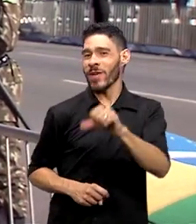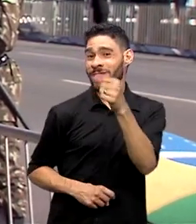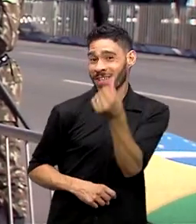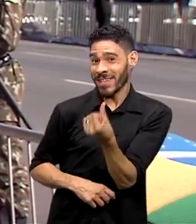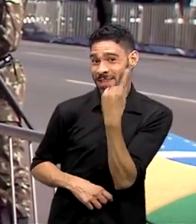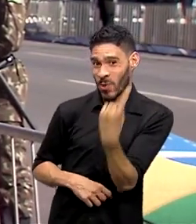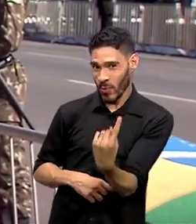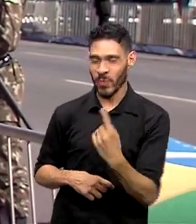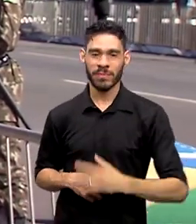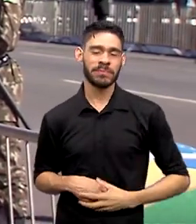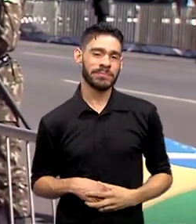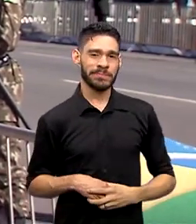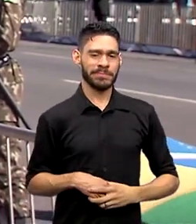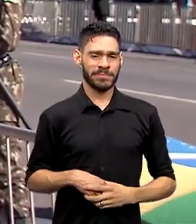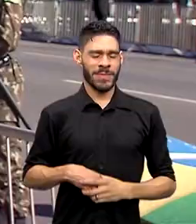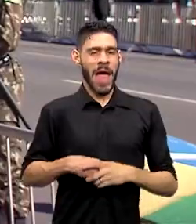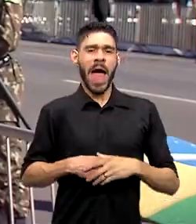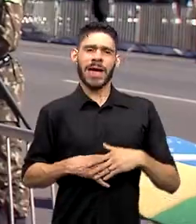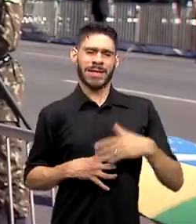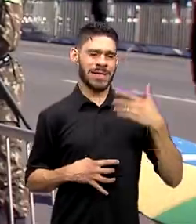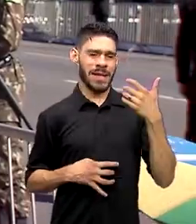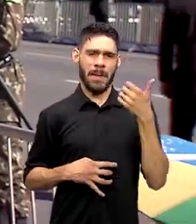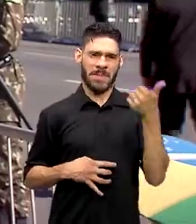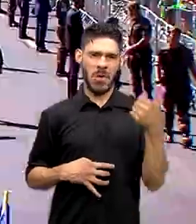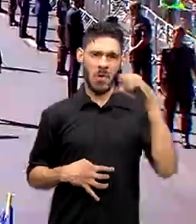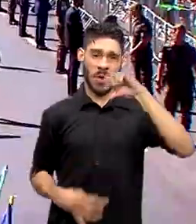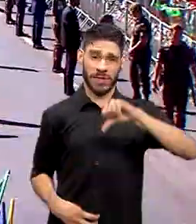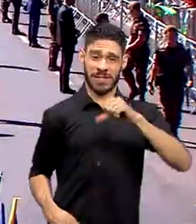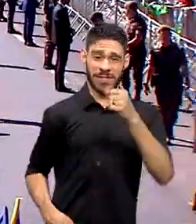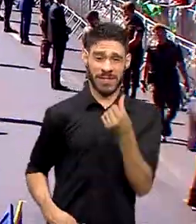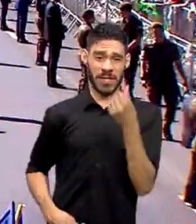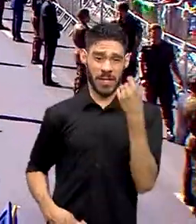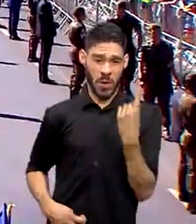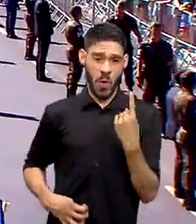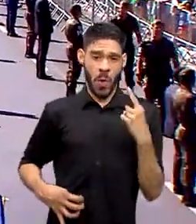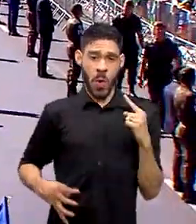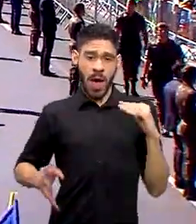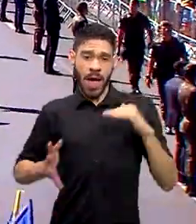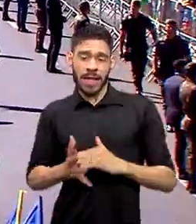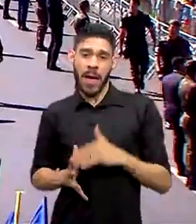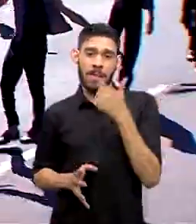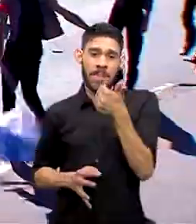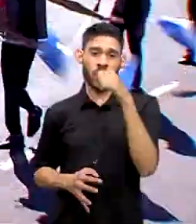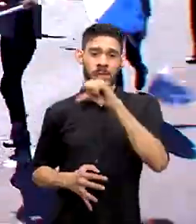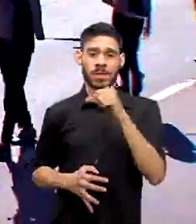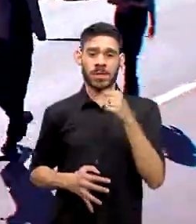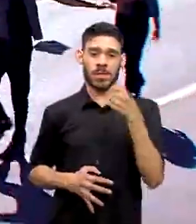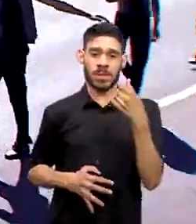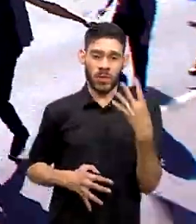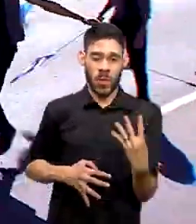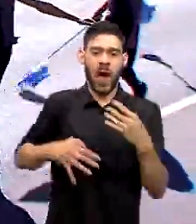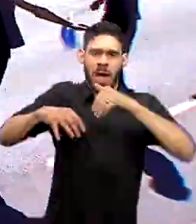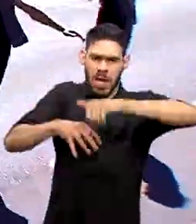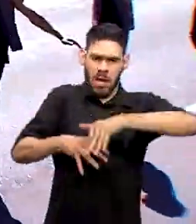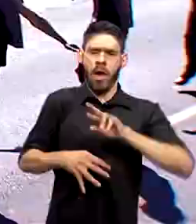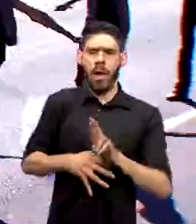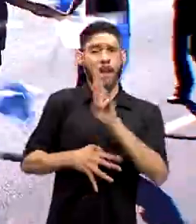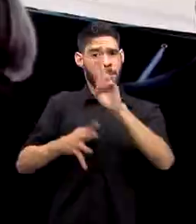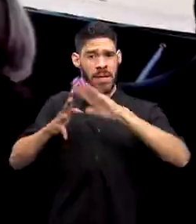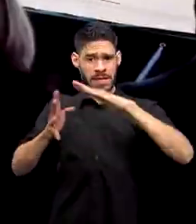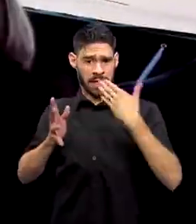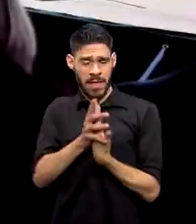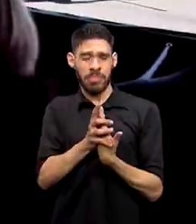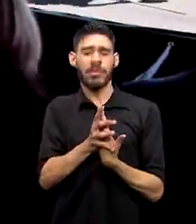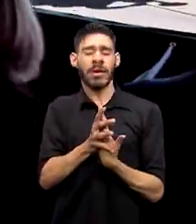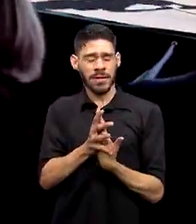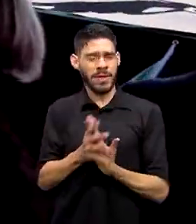1961. Então, de 61 a 64, nós desfilávamos pelos colégios que nós estudávamos. E